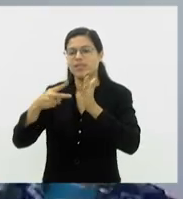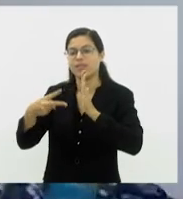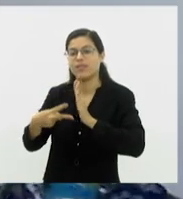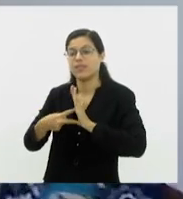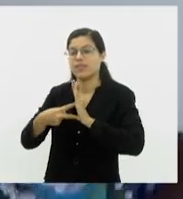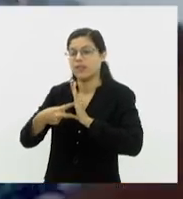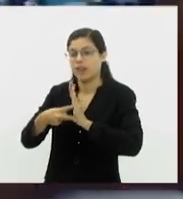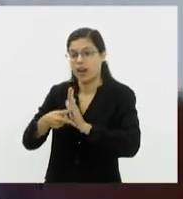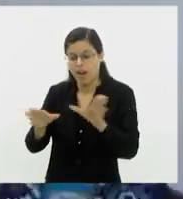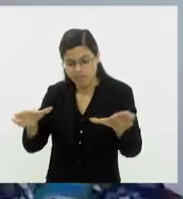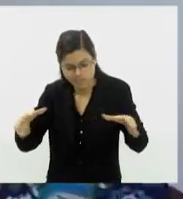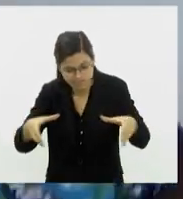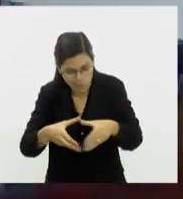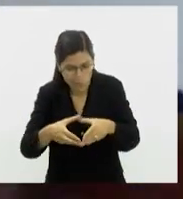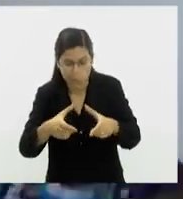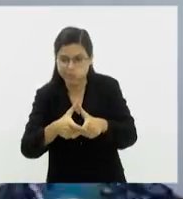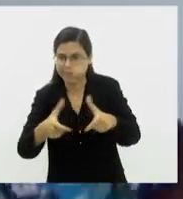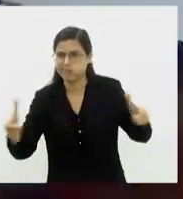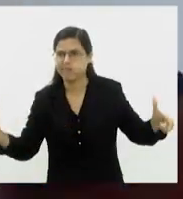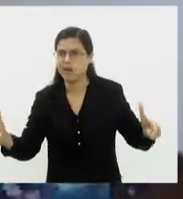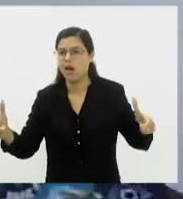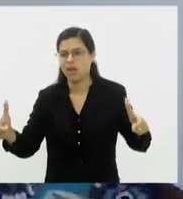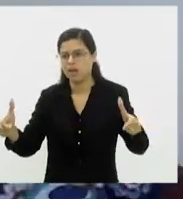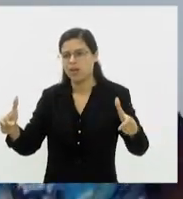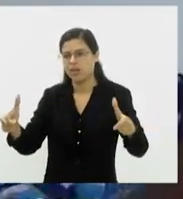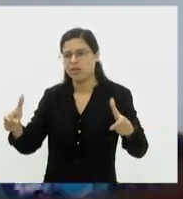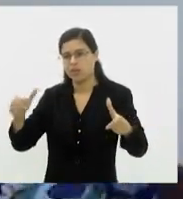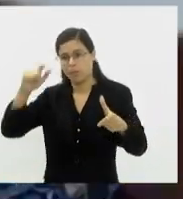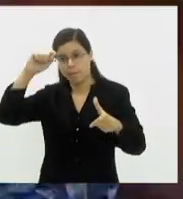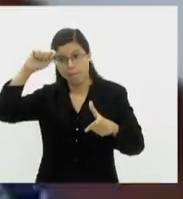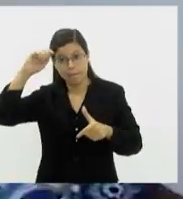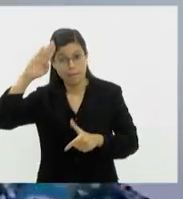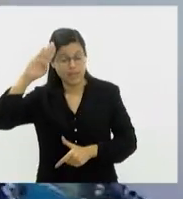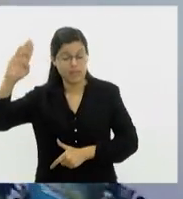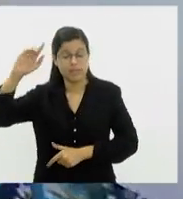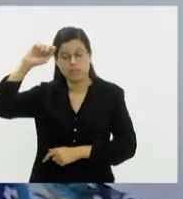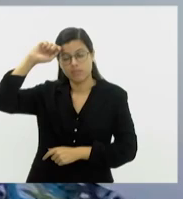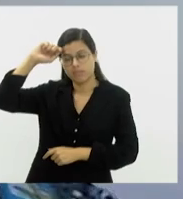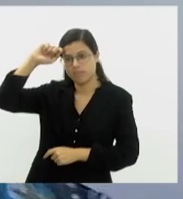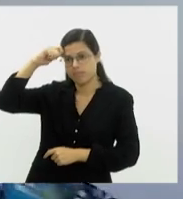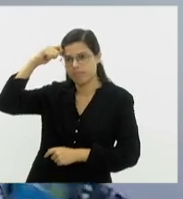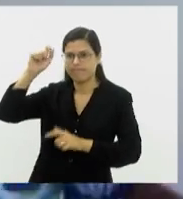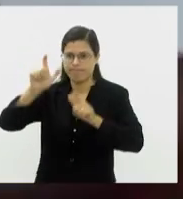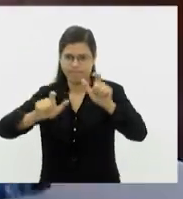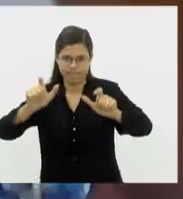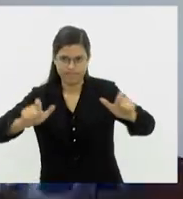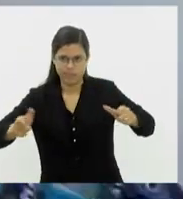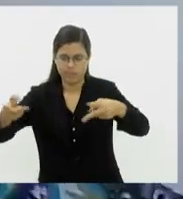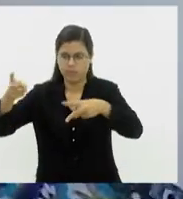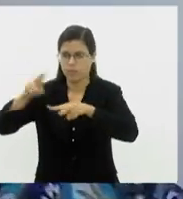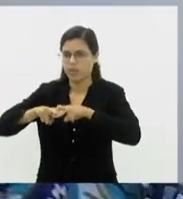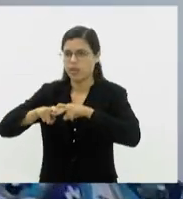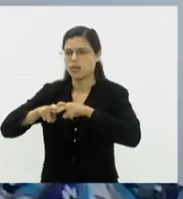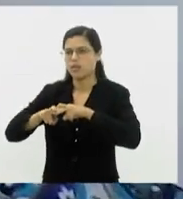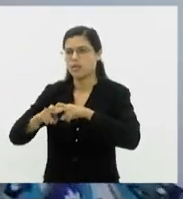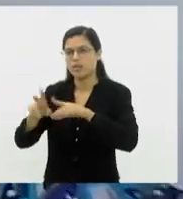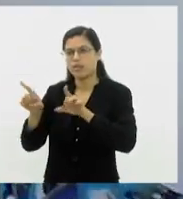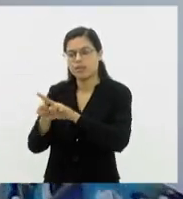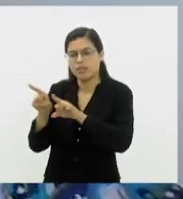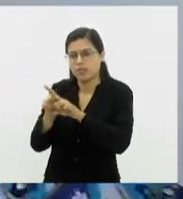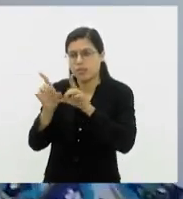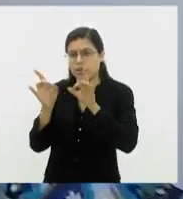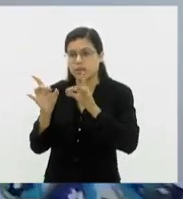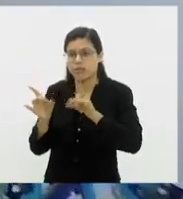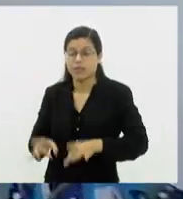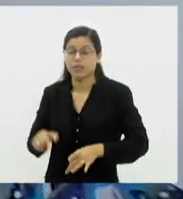maciço e flagrantemente maior de pessoas negras que se estão encarceradas E no caso específico do